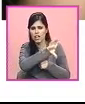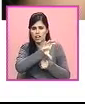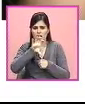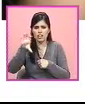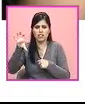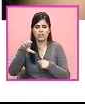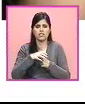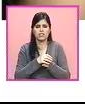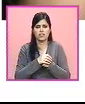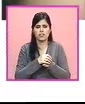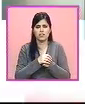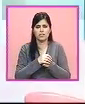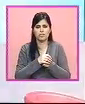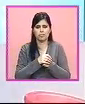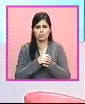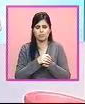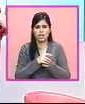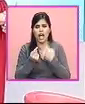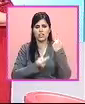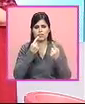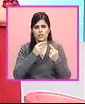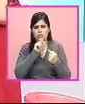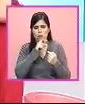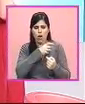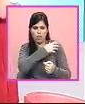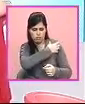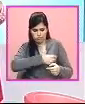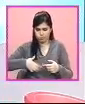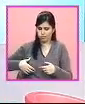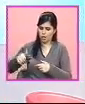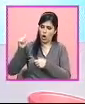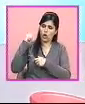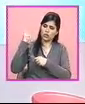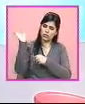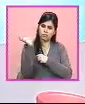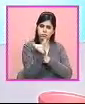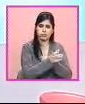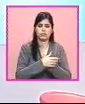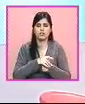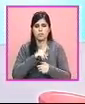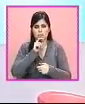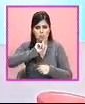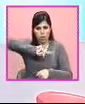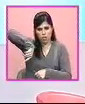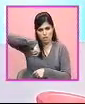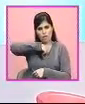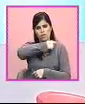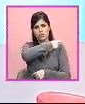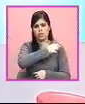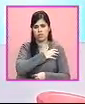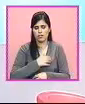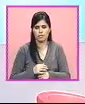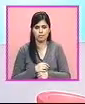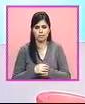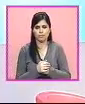é inervada por um determinado nervo. Às vezes pode contornar... E já são as costas, não é? Exatamente, as costas. Às vezes pode contornar o corpo e passar mesmo para